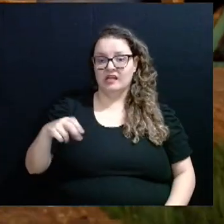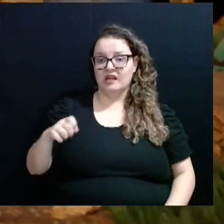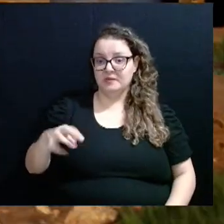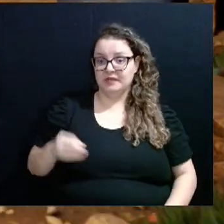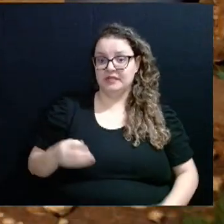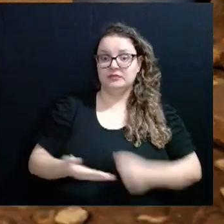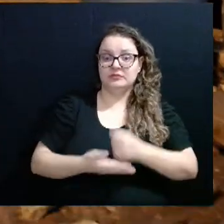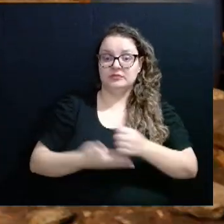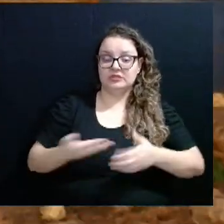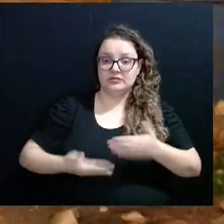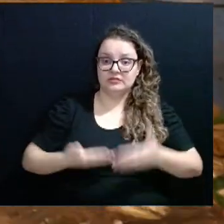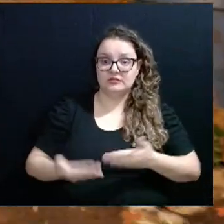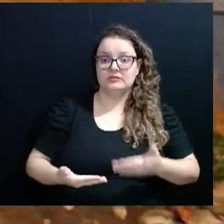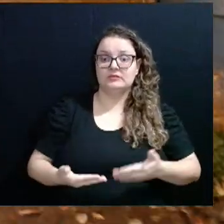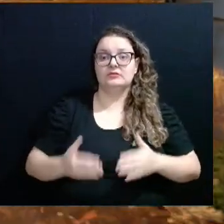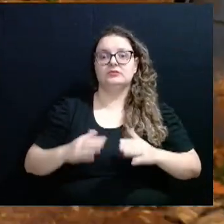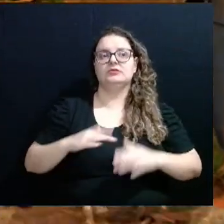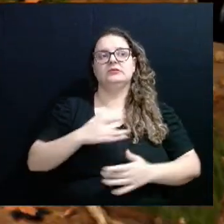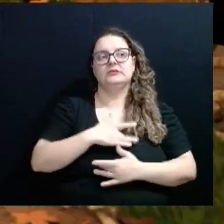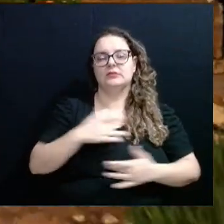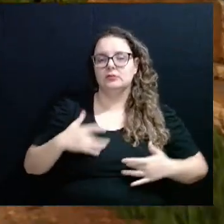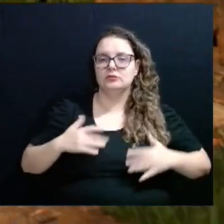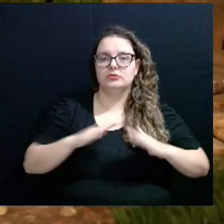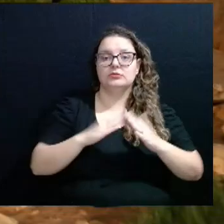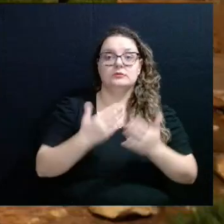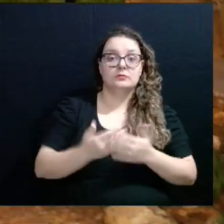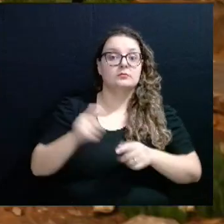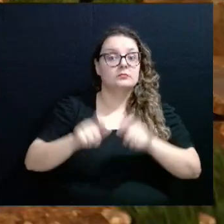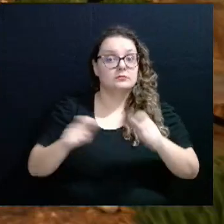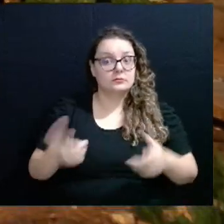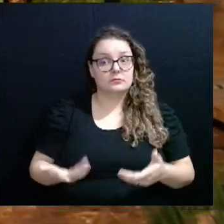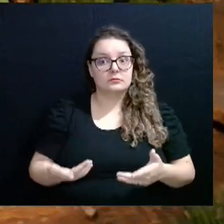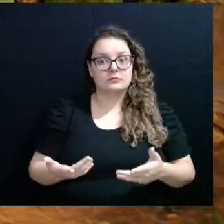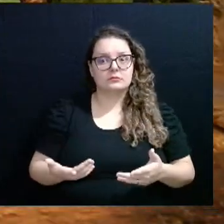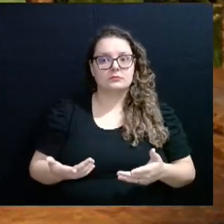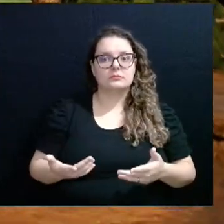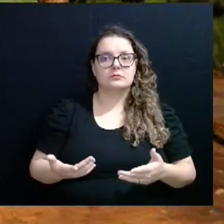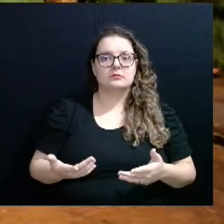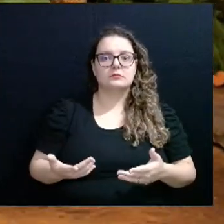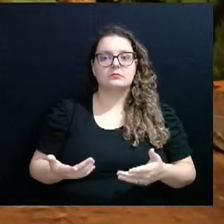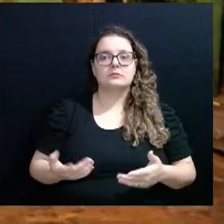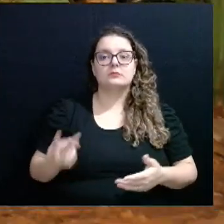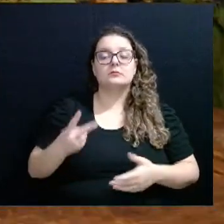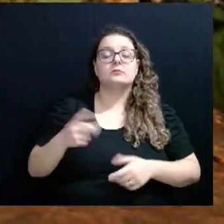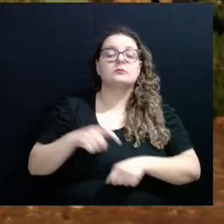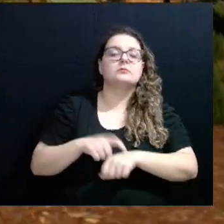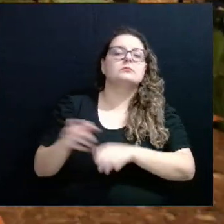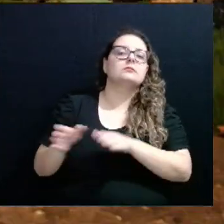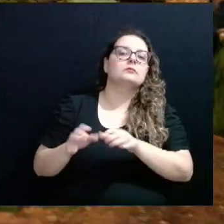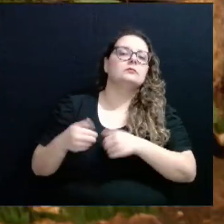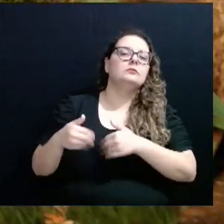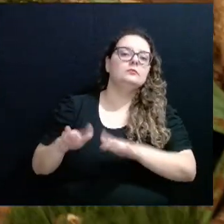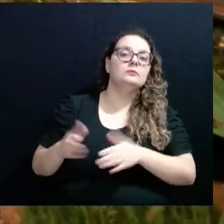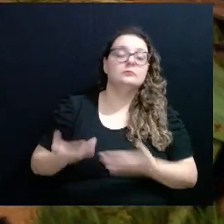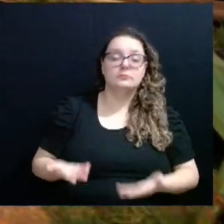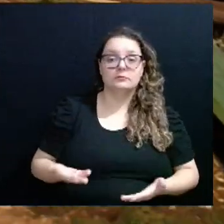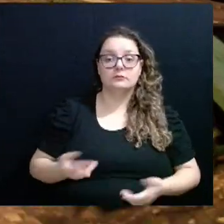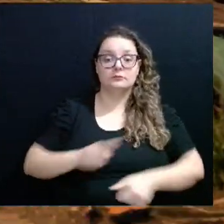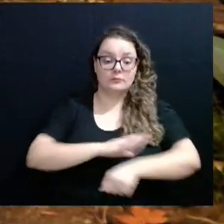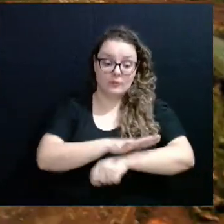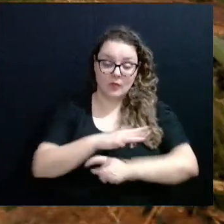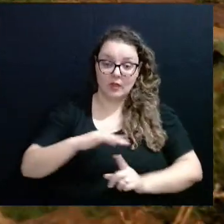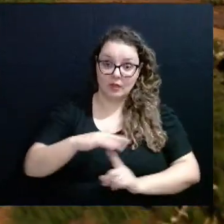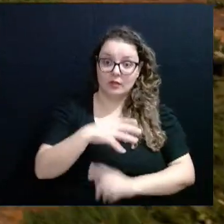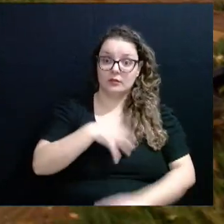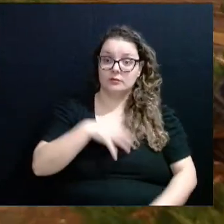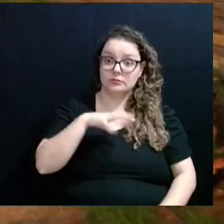saúde, escola, essas pessoas foram sendo deixadas em segundo plano. Então, o racismo ambiental é uma forma,